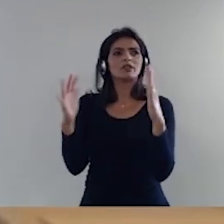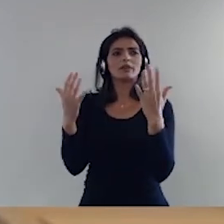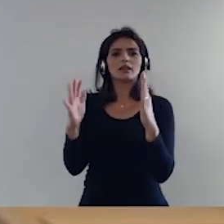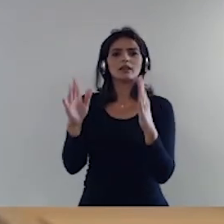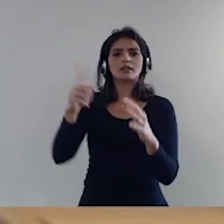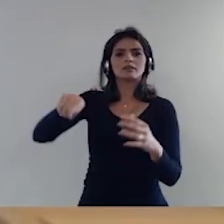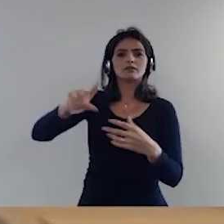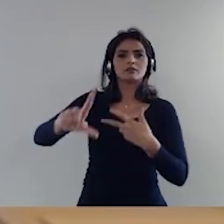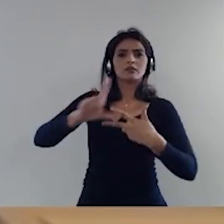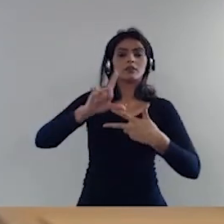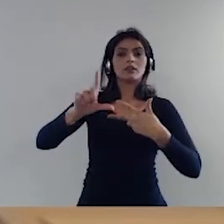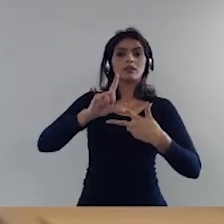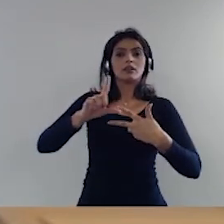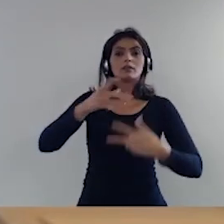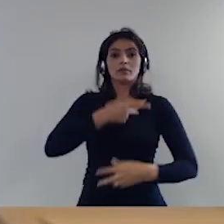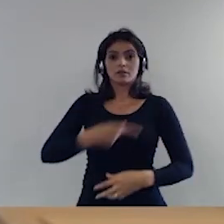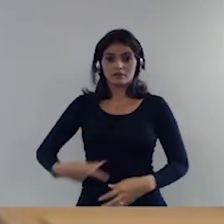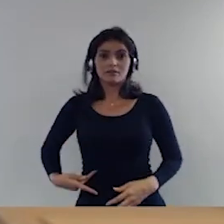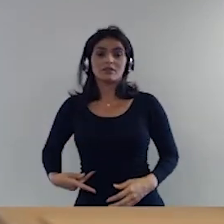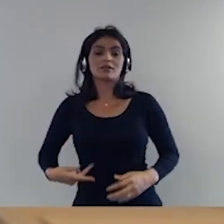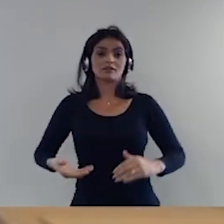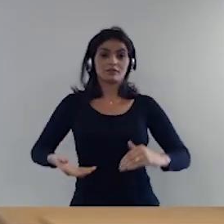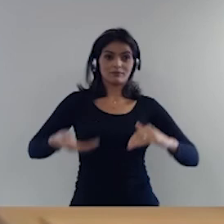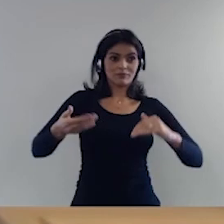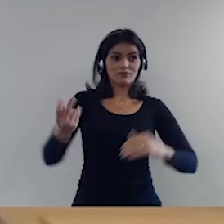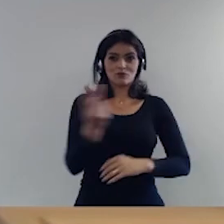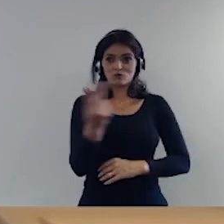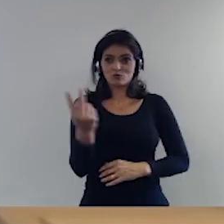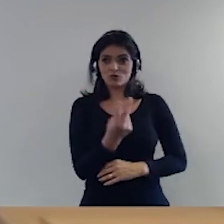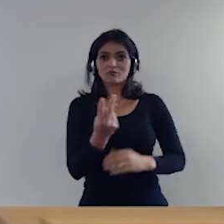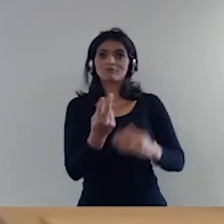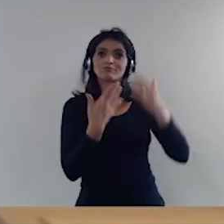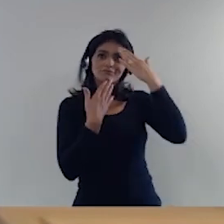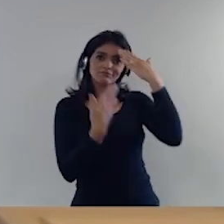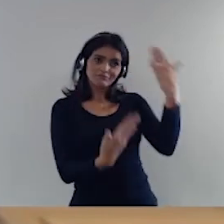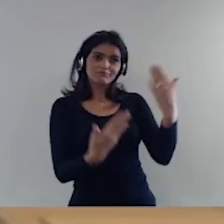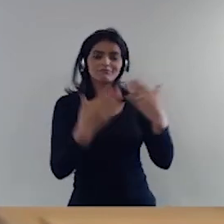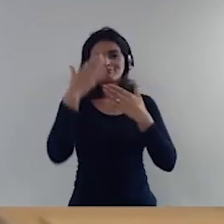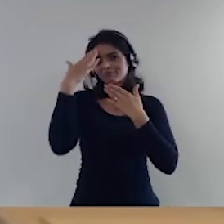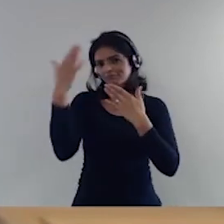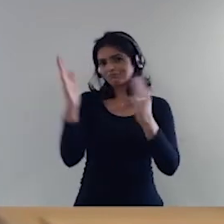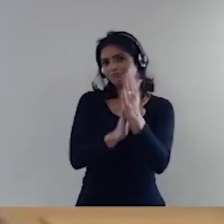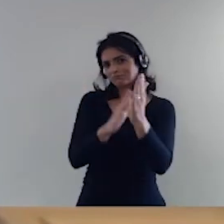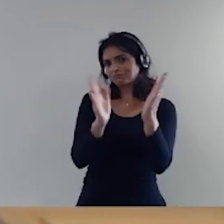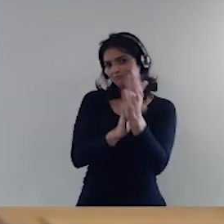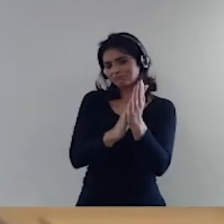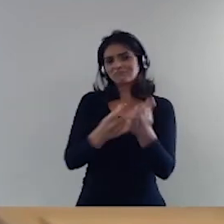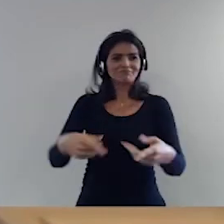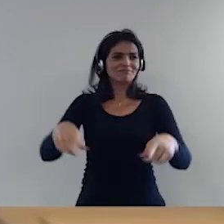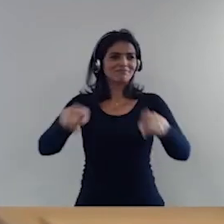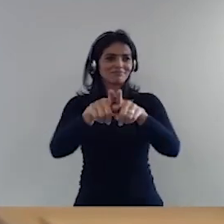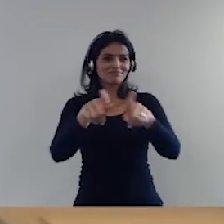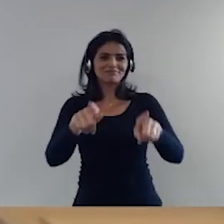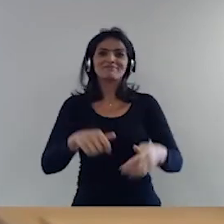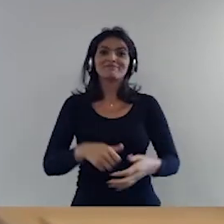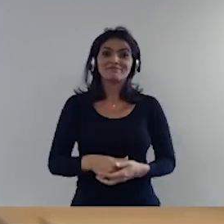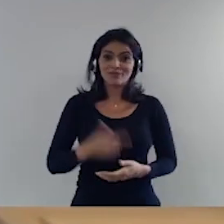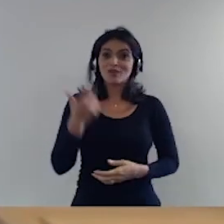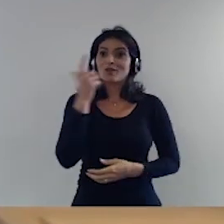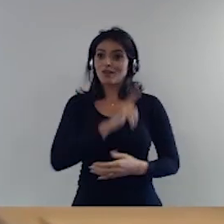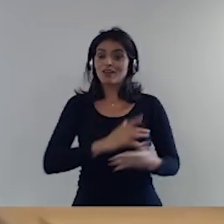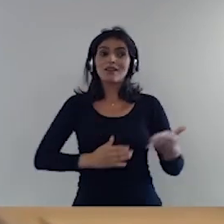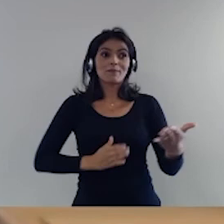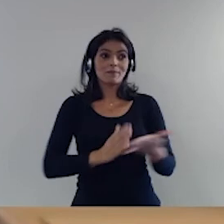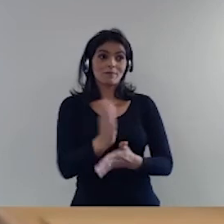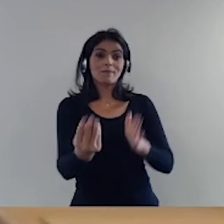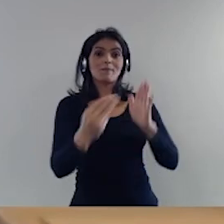Congresso Nacional, ao presidente do Senado e ao presidente da Câmara, que foram parceiros nessa aprovação recorde de uma emenda